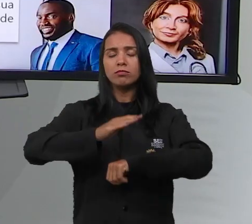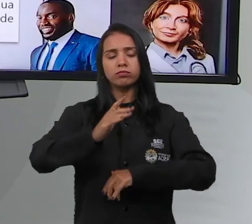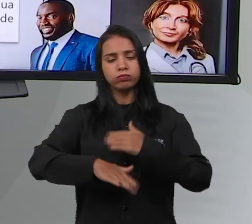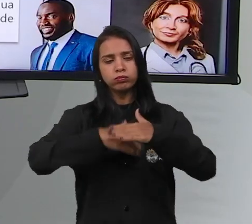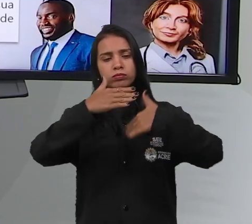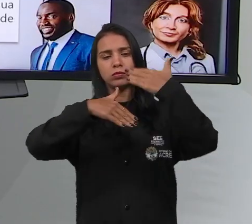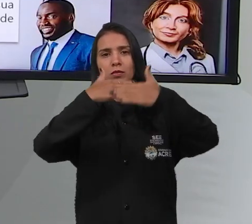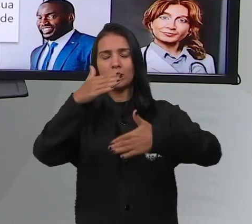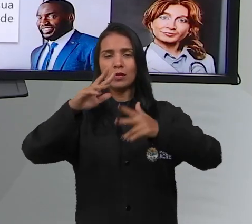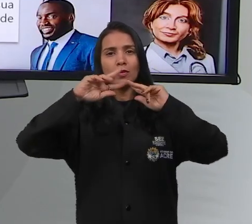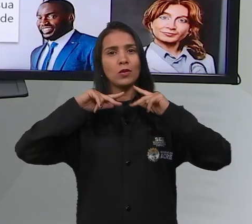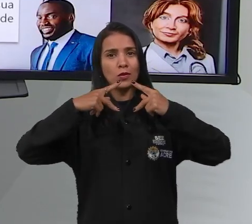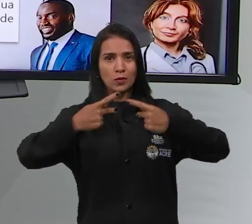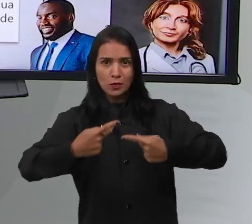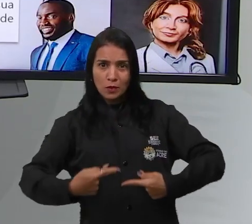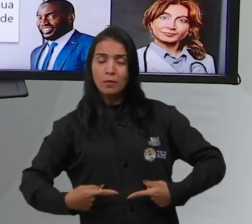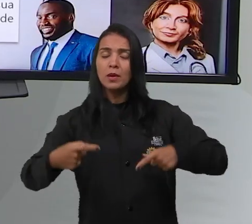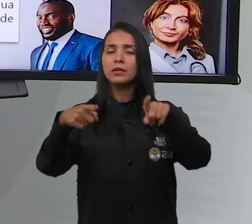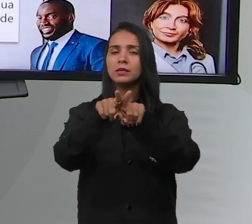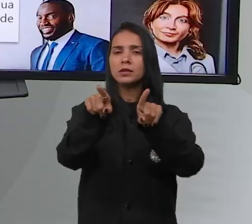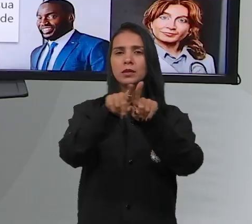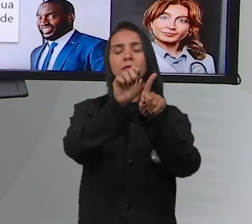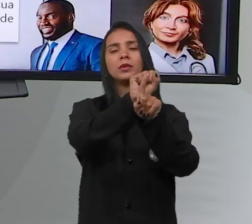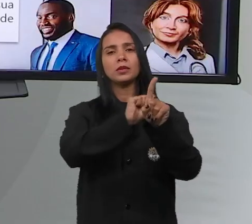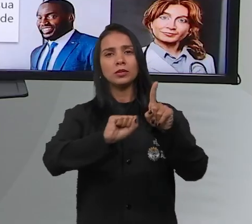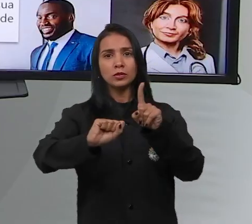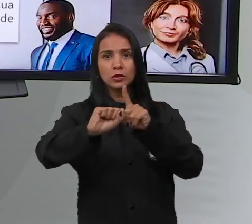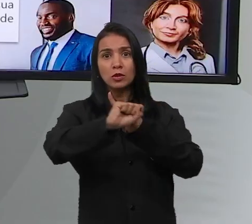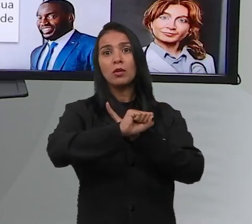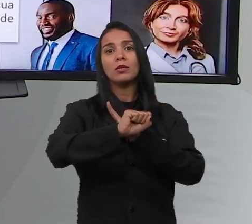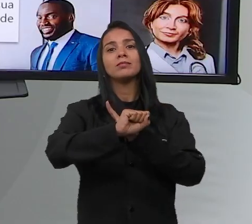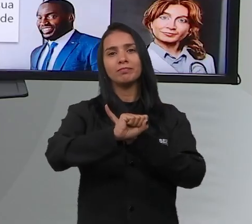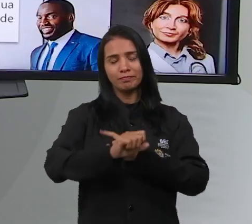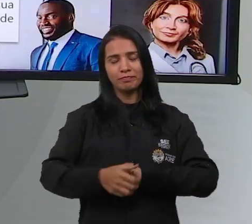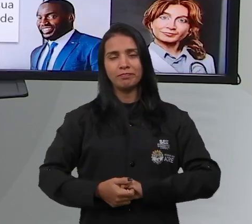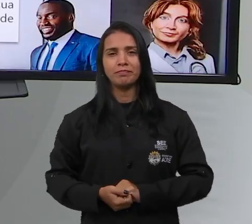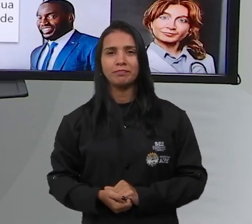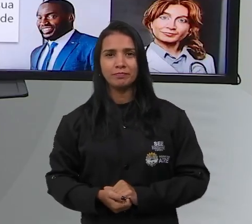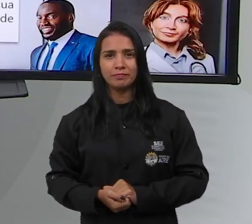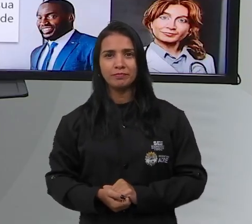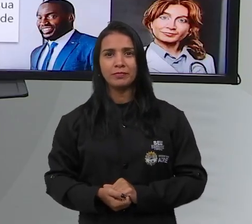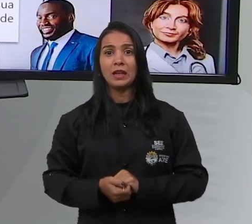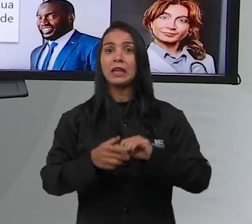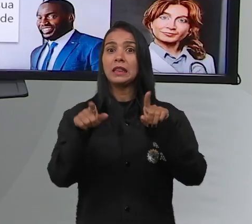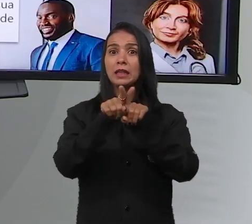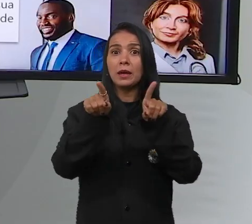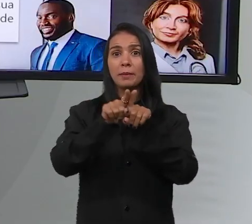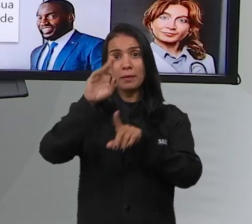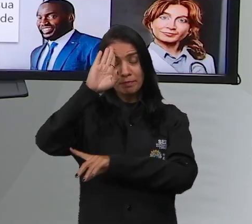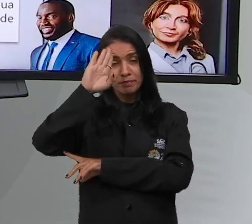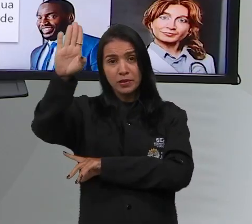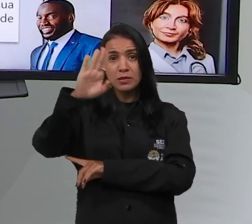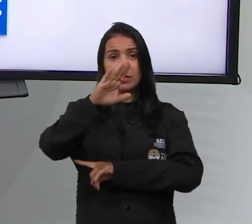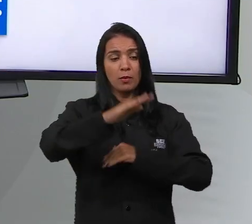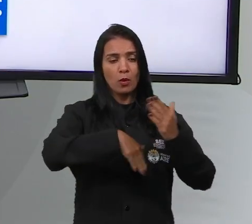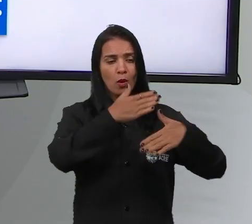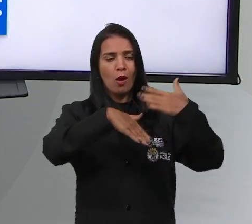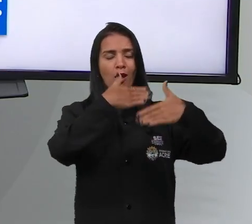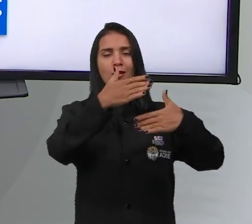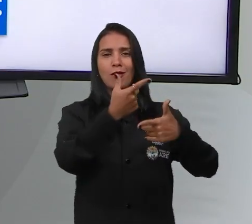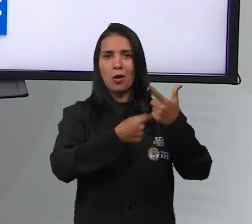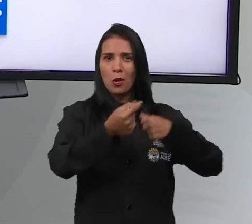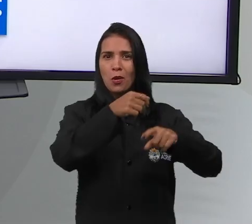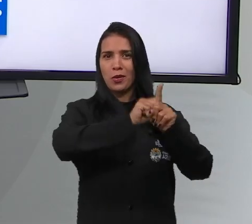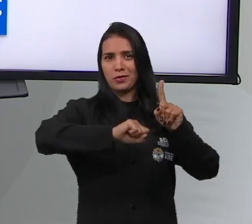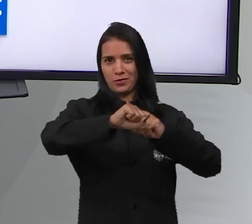não só do desenvolvimento social, mas principalmente do desenvolvimento econômico das